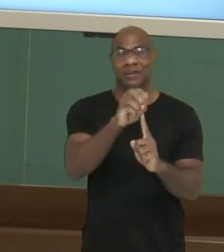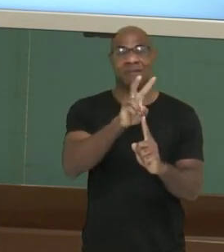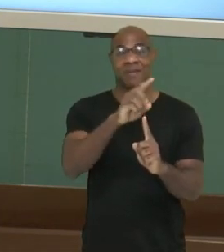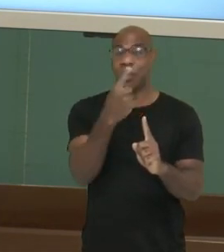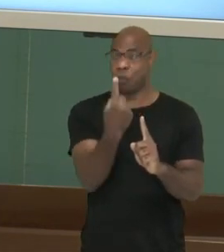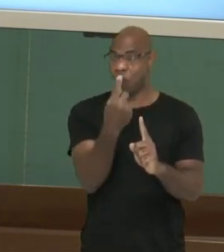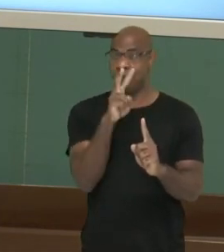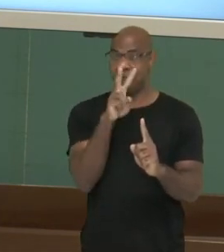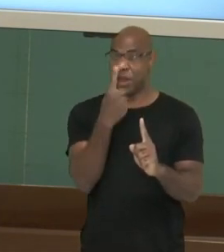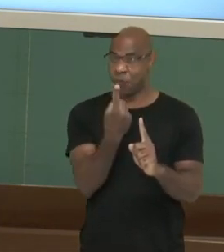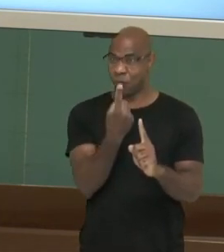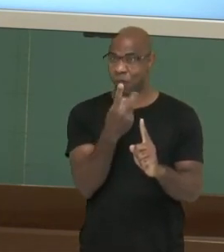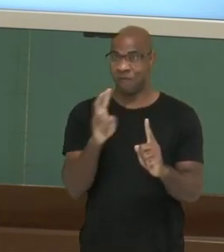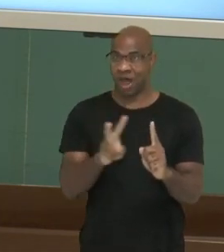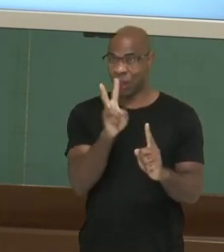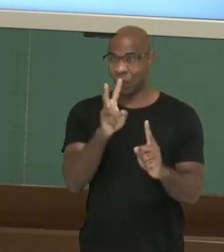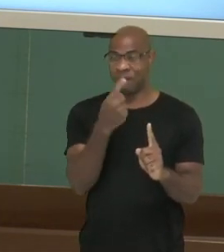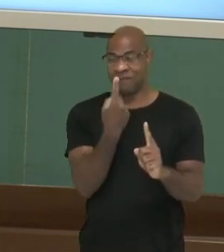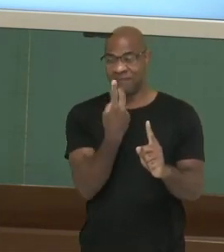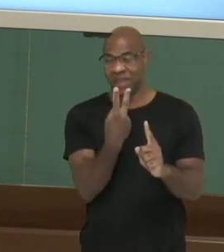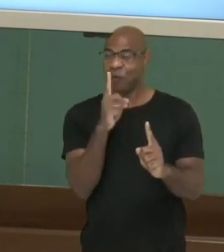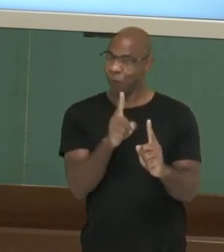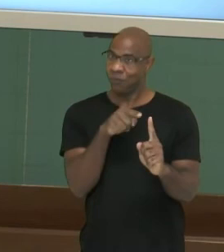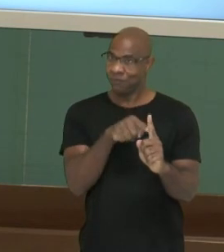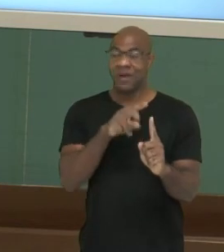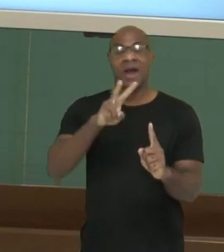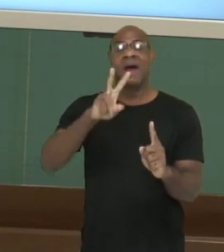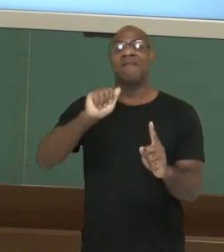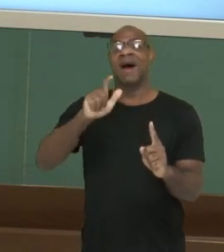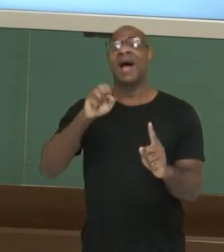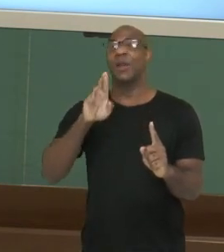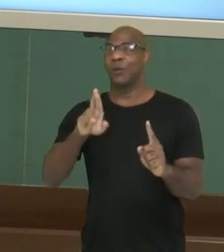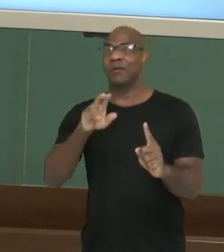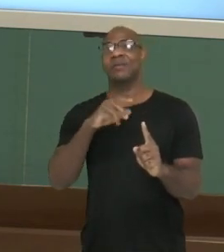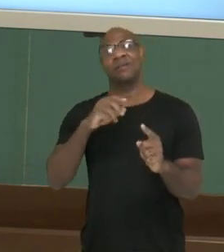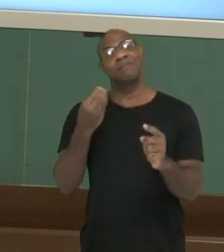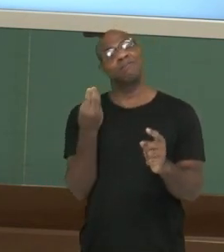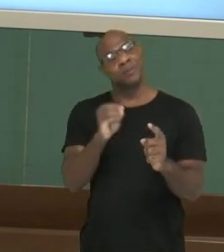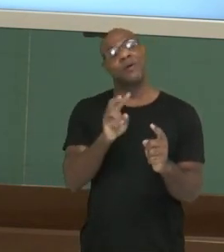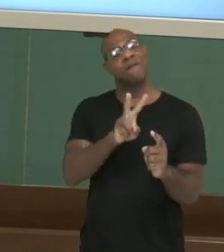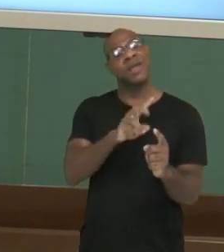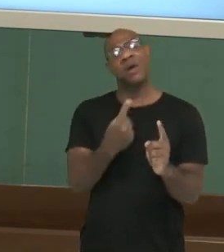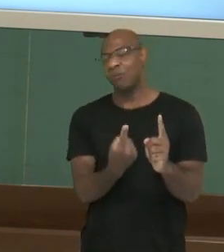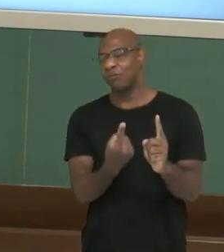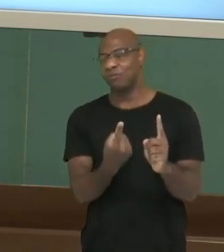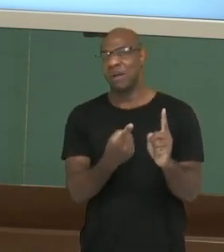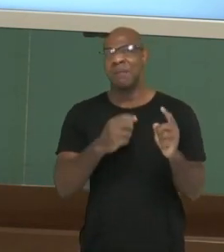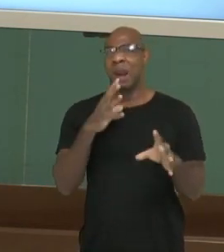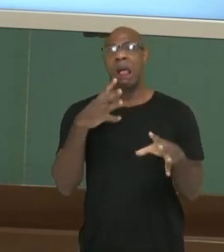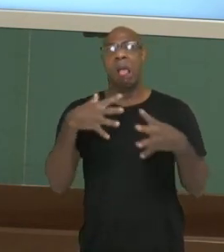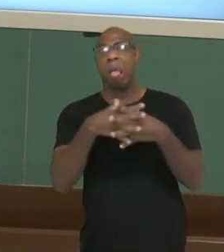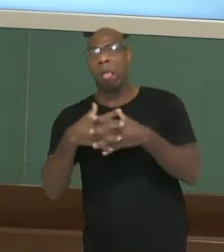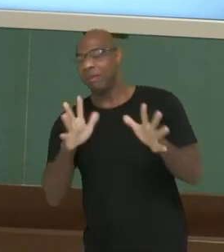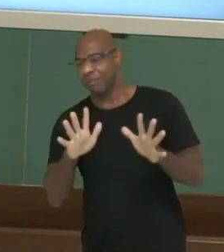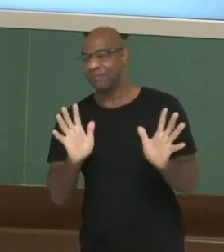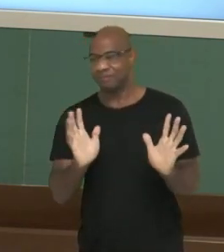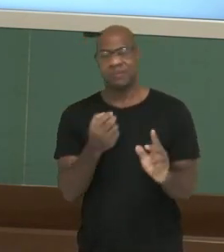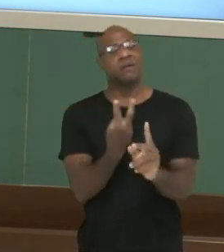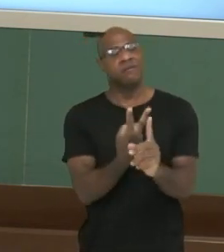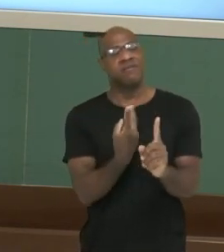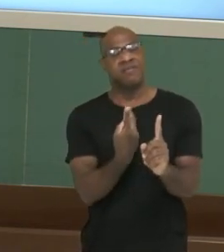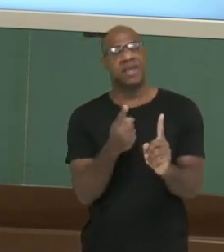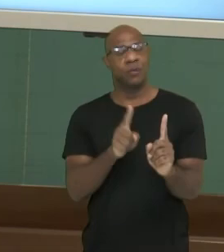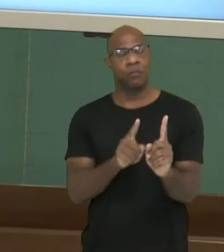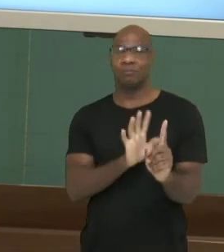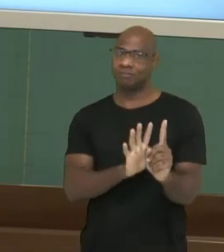V1, tá? Por isso que eu chamo de V2, V3 e V4, porque são valores diferentes, porque o juro é composto juro sobre